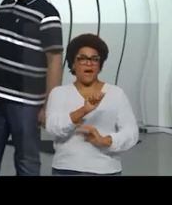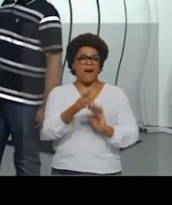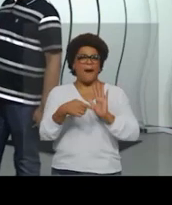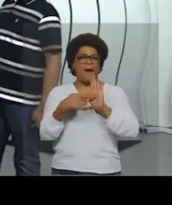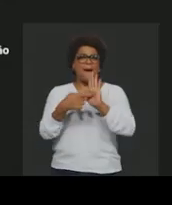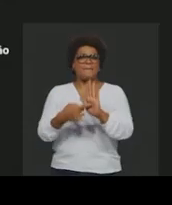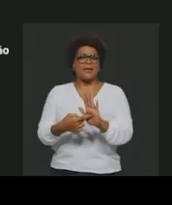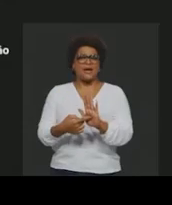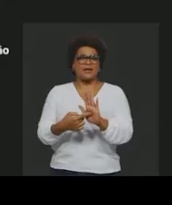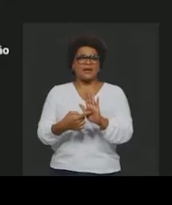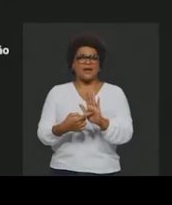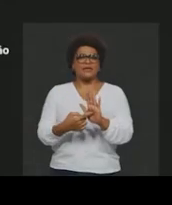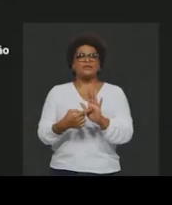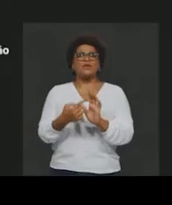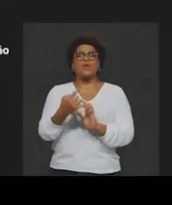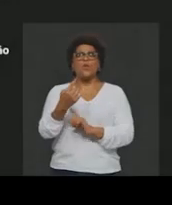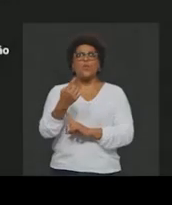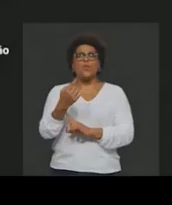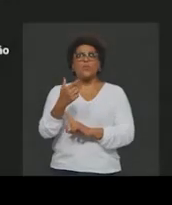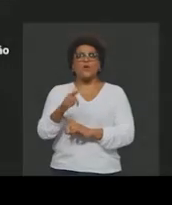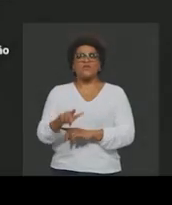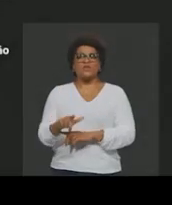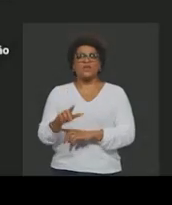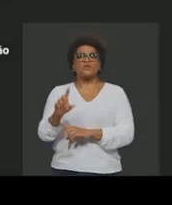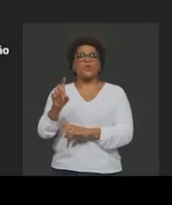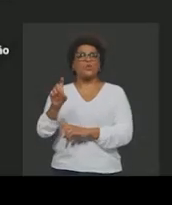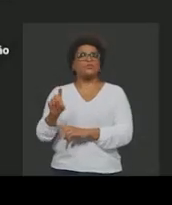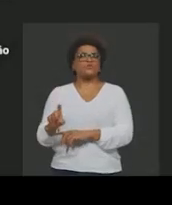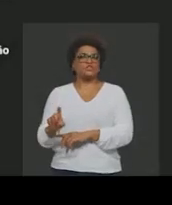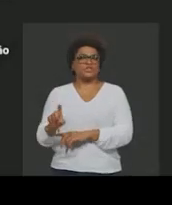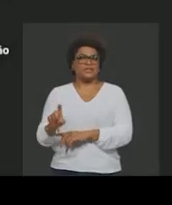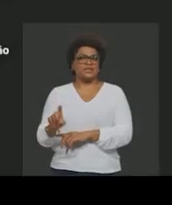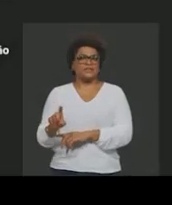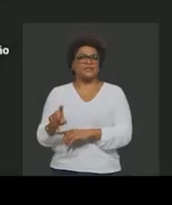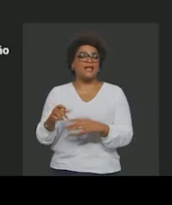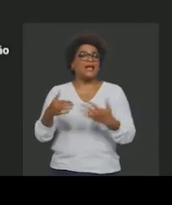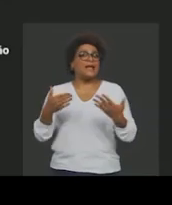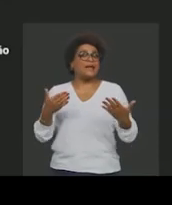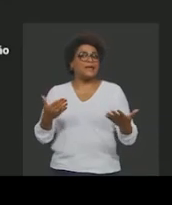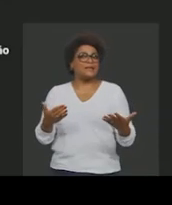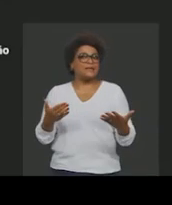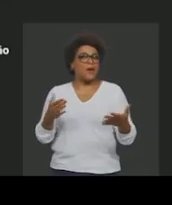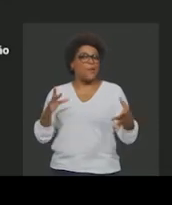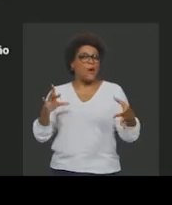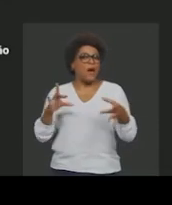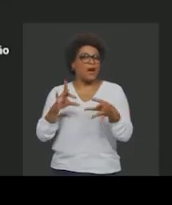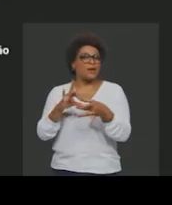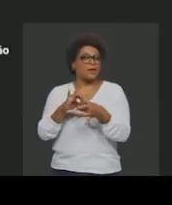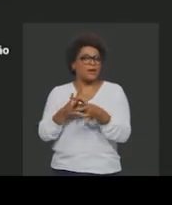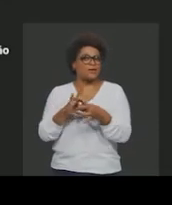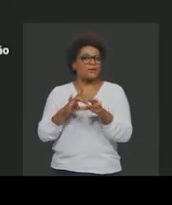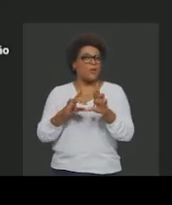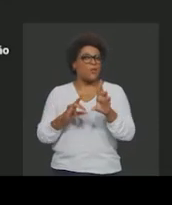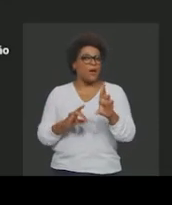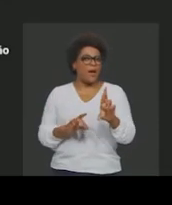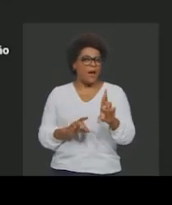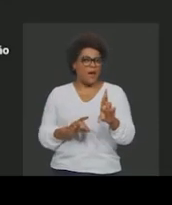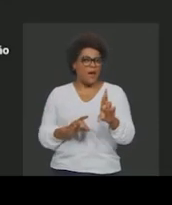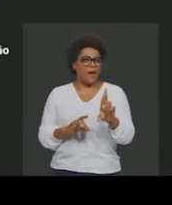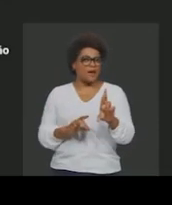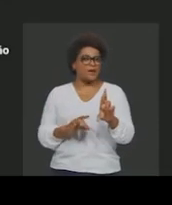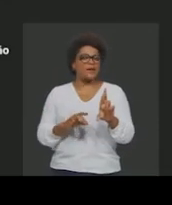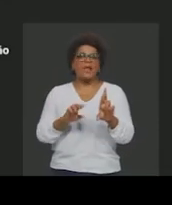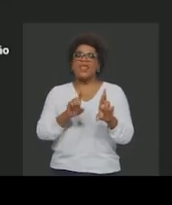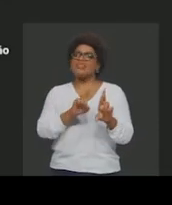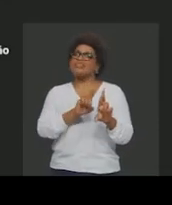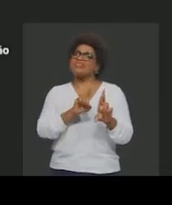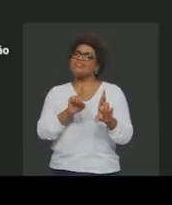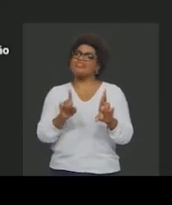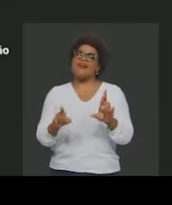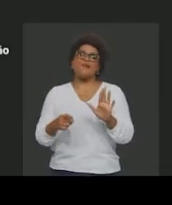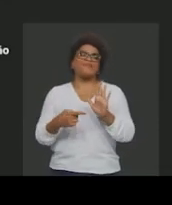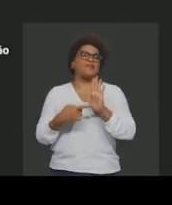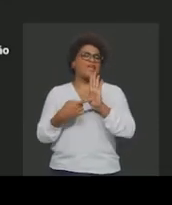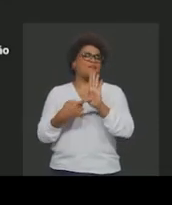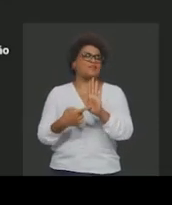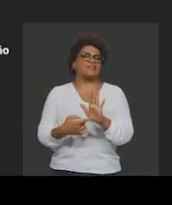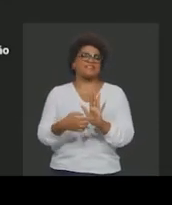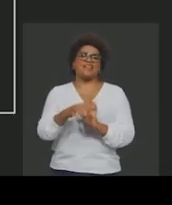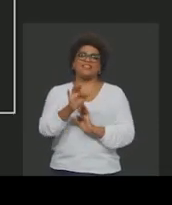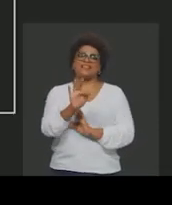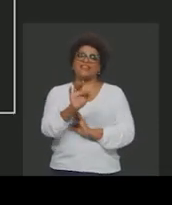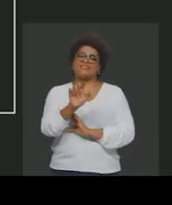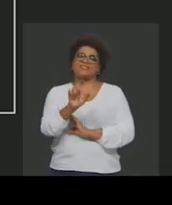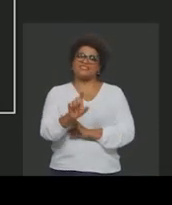pares ordenados. Logo, a relação R ou o diagrama correspondente não representam uma função de A em